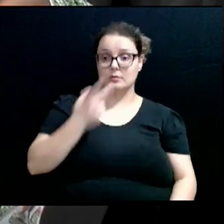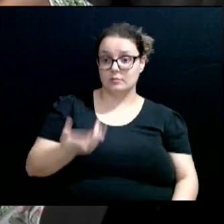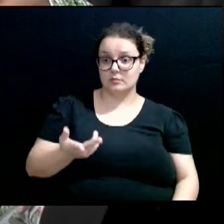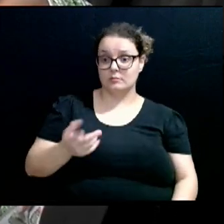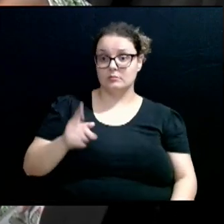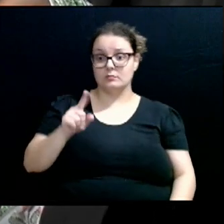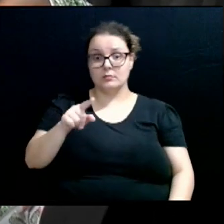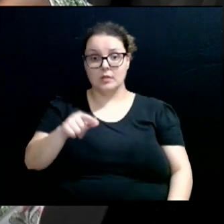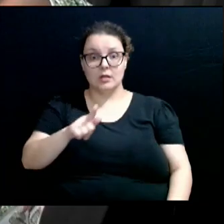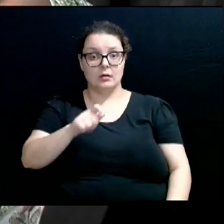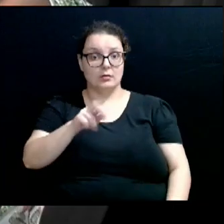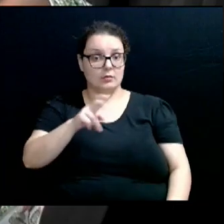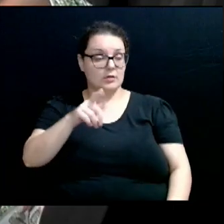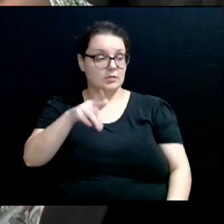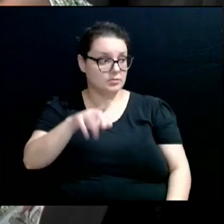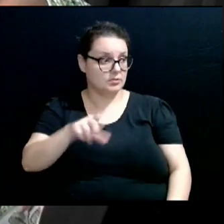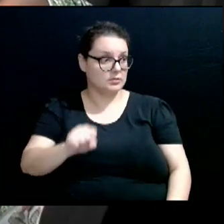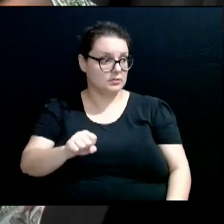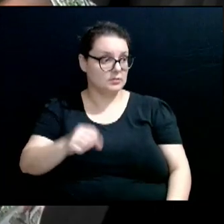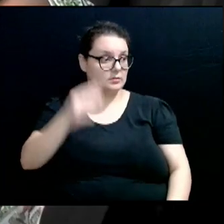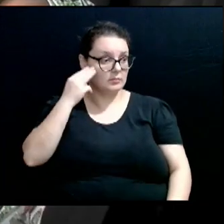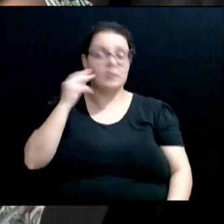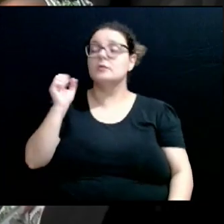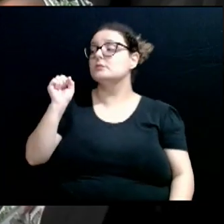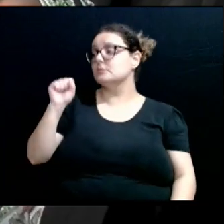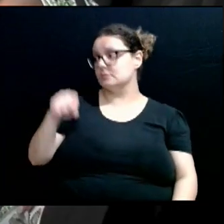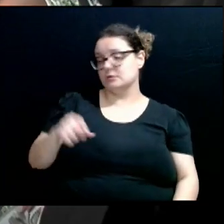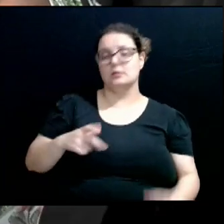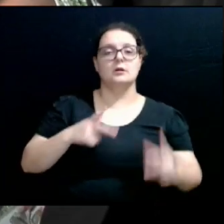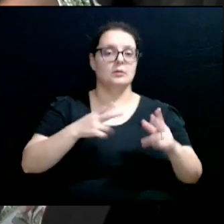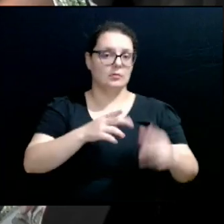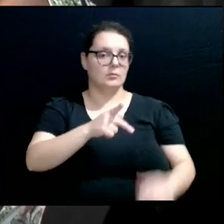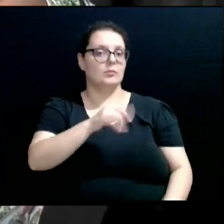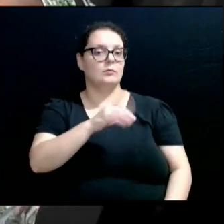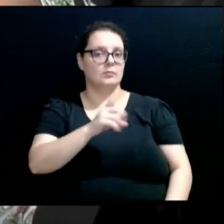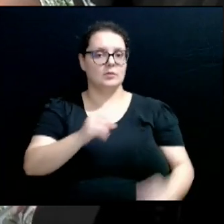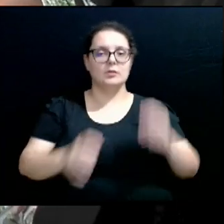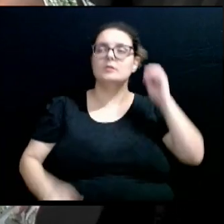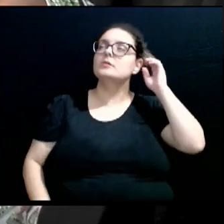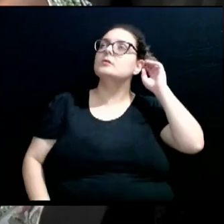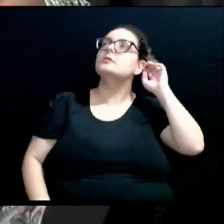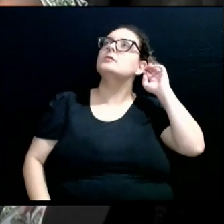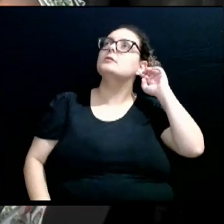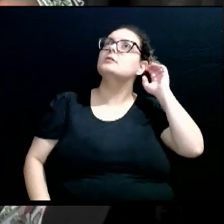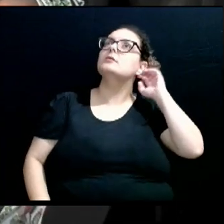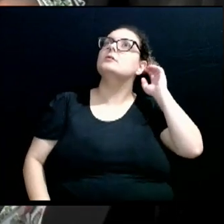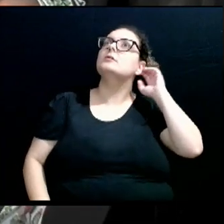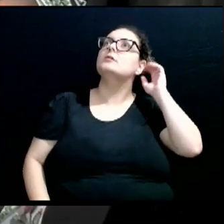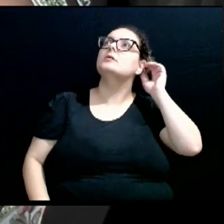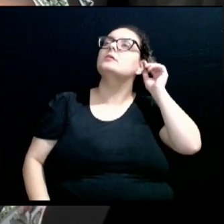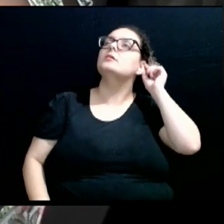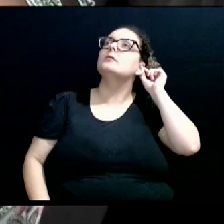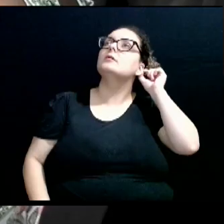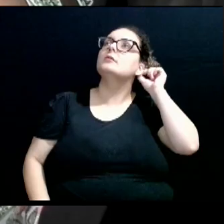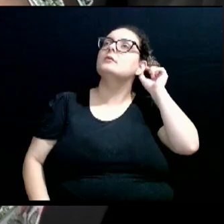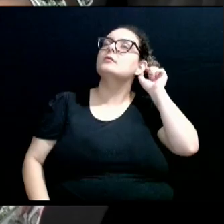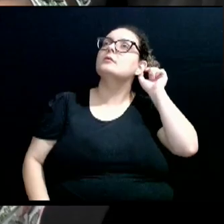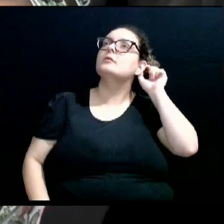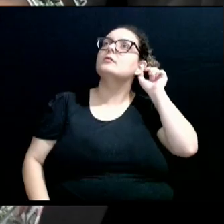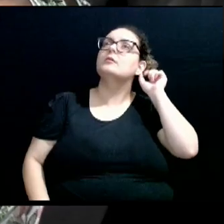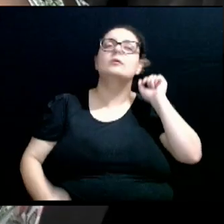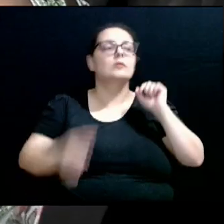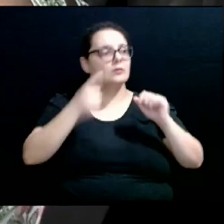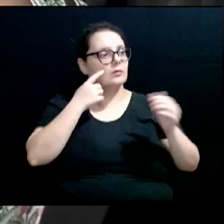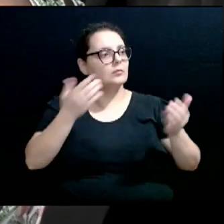memória. Sim. Certo? Assim como o MIPID, né? Sim. Olha a intersecção aí, né? Exatamente. Por isso que as duas estão juntas.